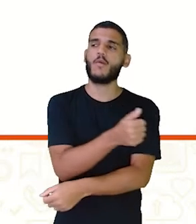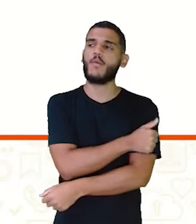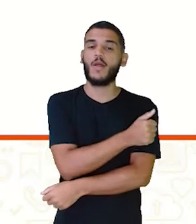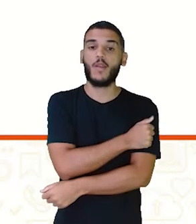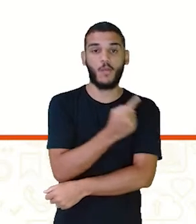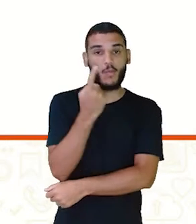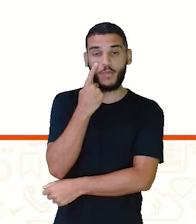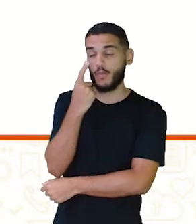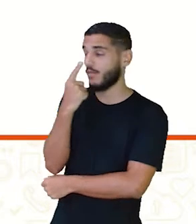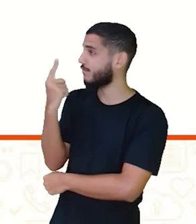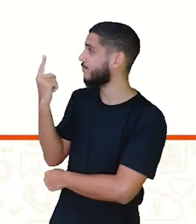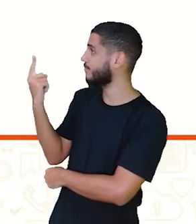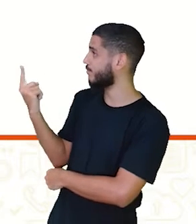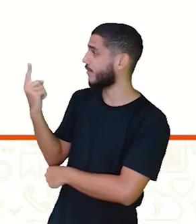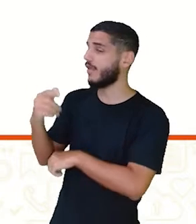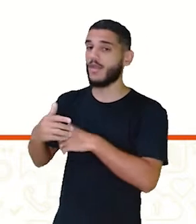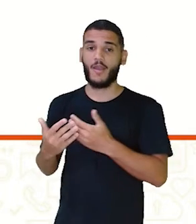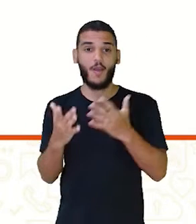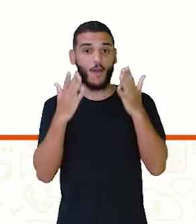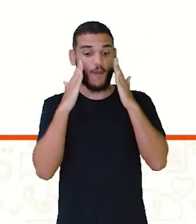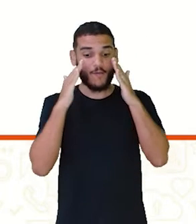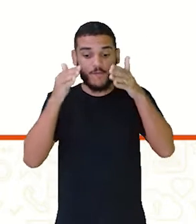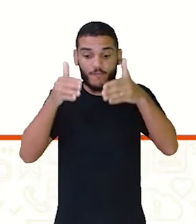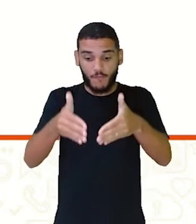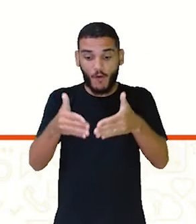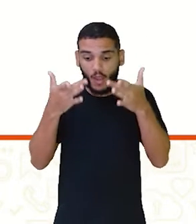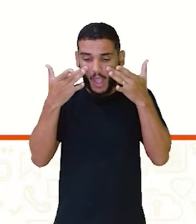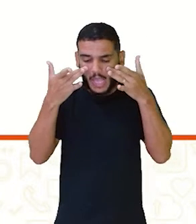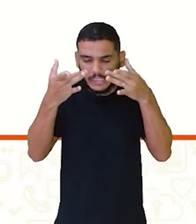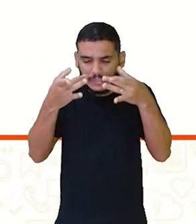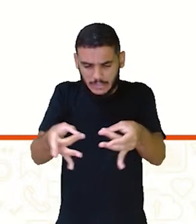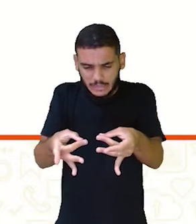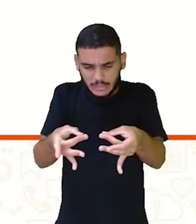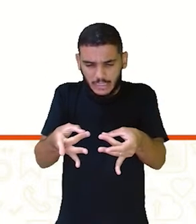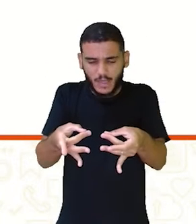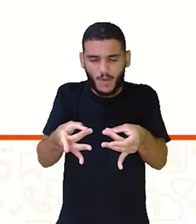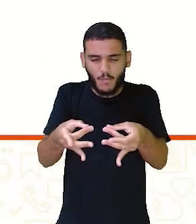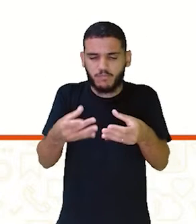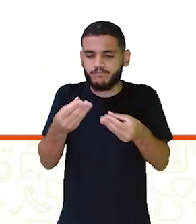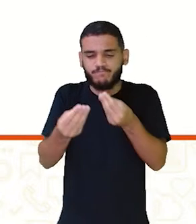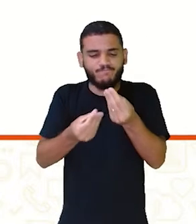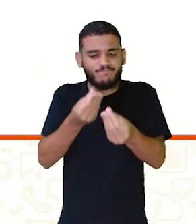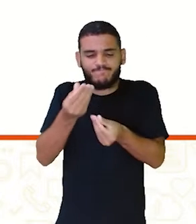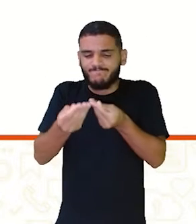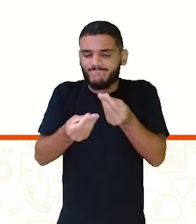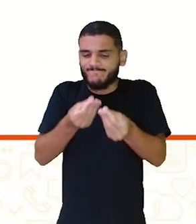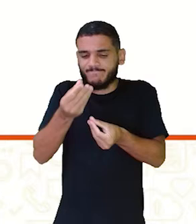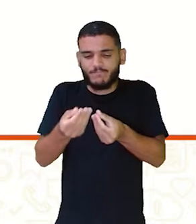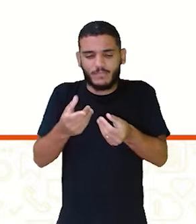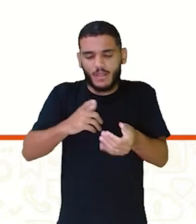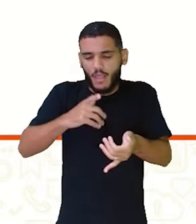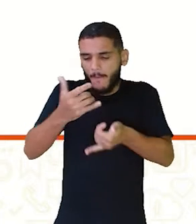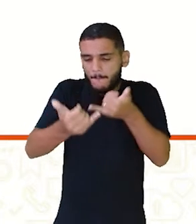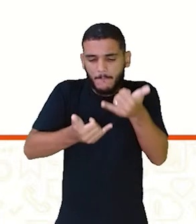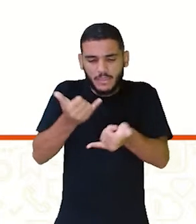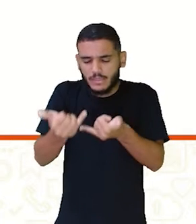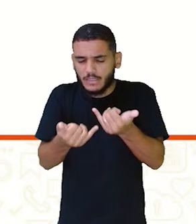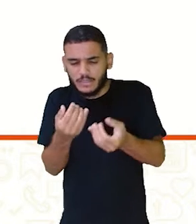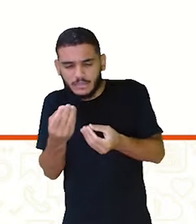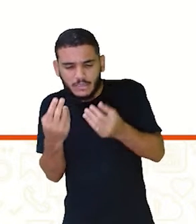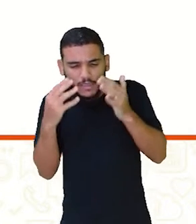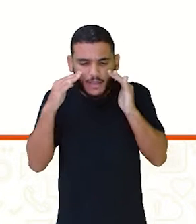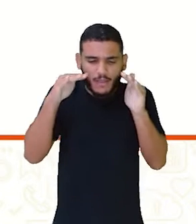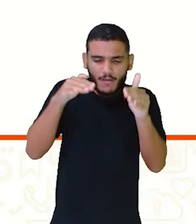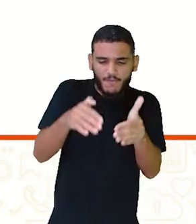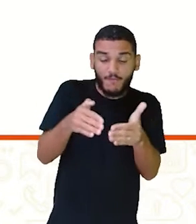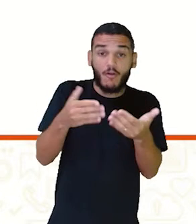está focado, como a atenção dele está sendo estabelecida nesse jogo, como ele voltou,